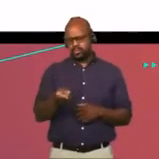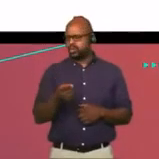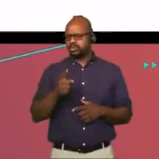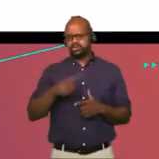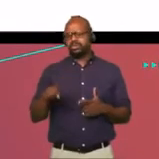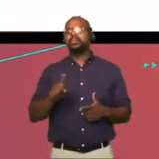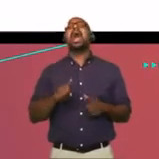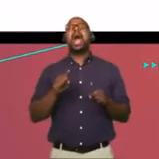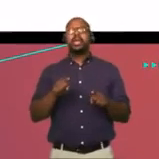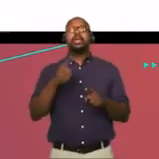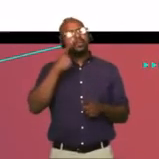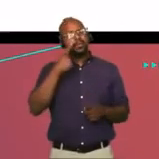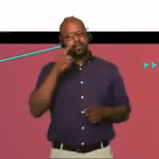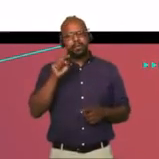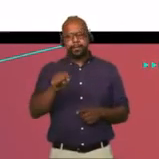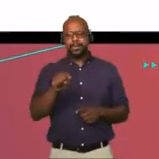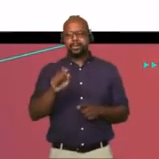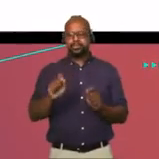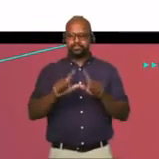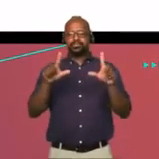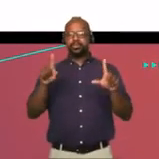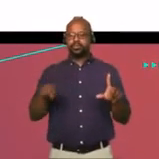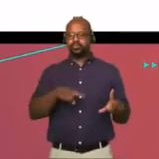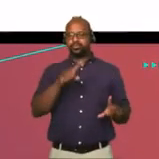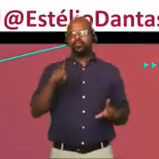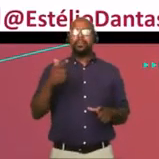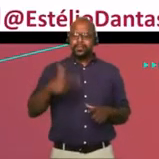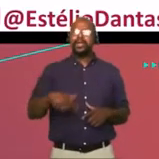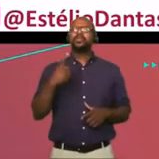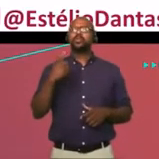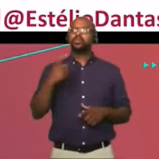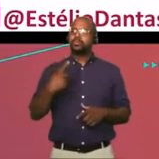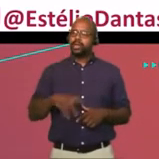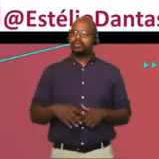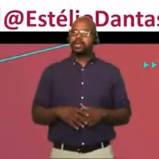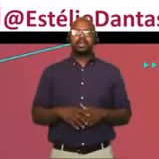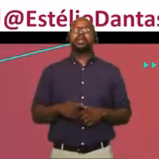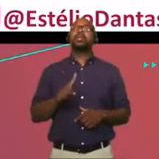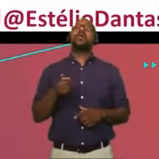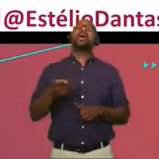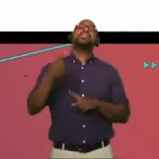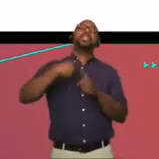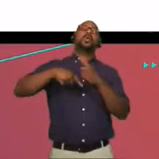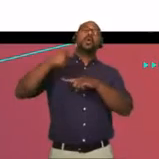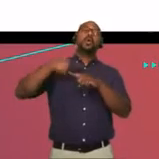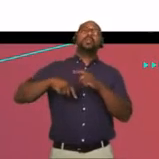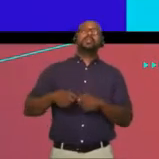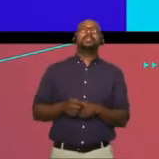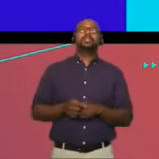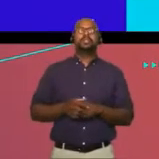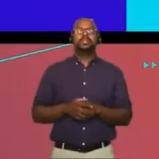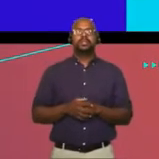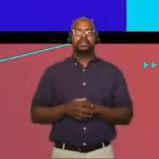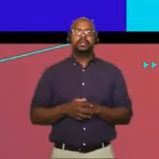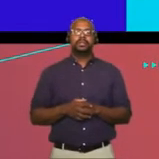outro slide aí bota aí para rodar vai mais um segunda não é uma anterior